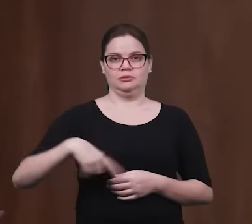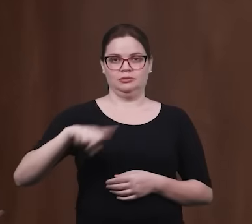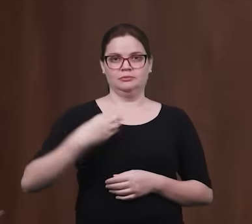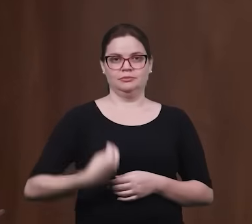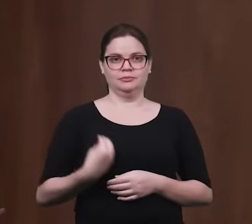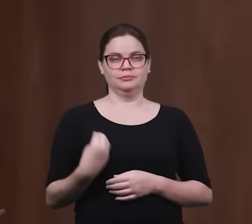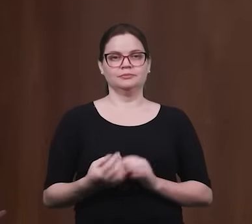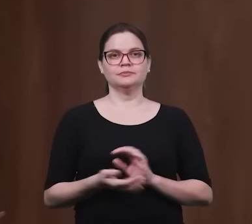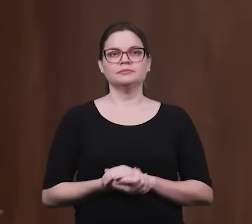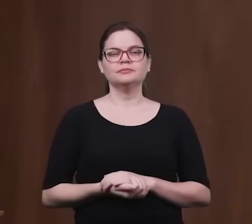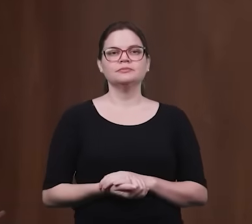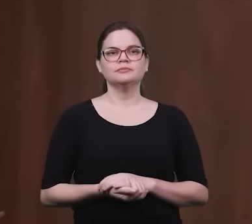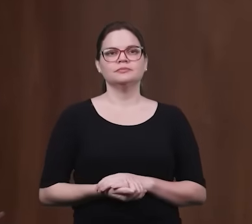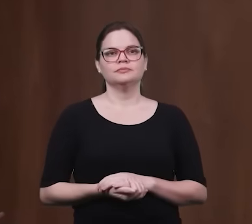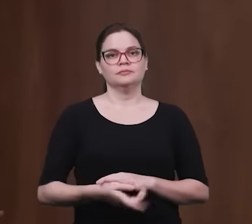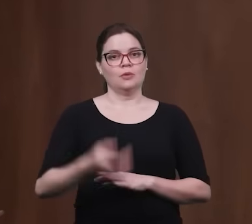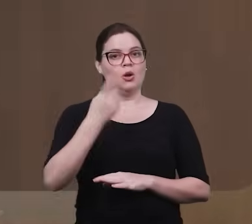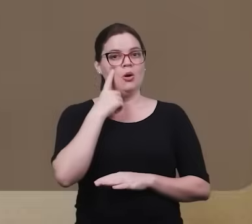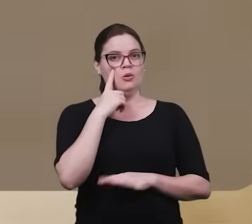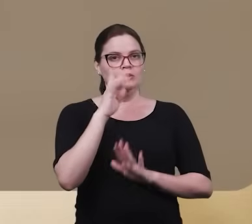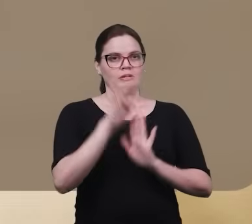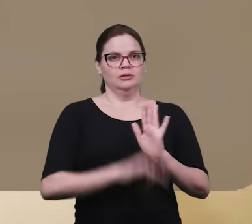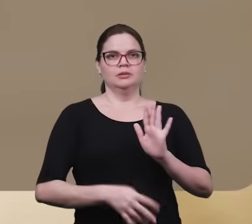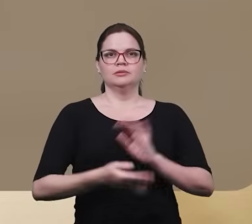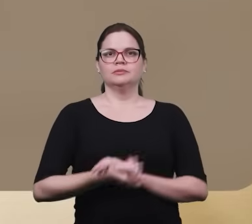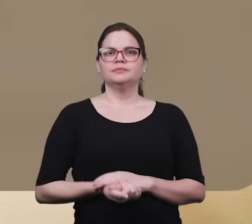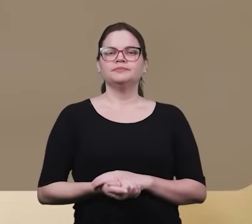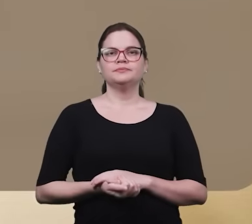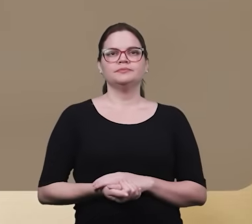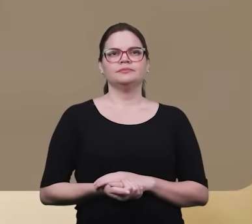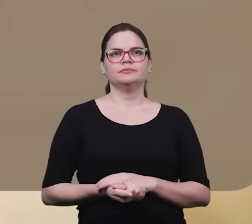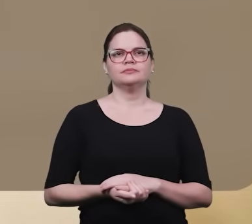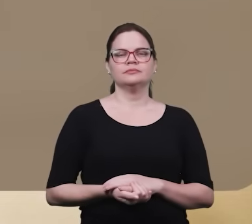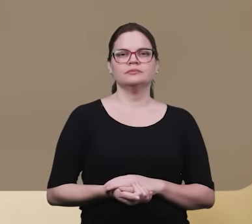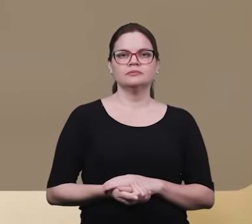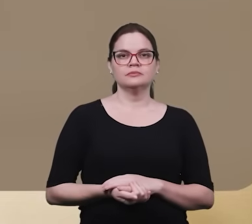nossa vida, não é verdade? Olha o que disse.